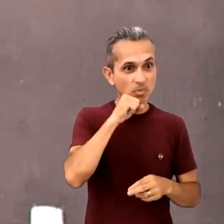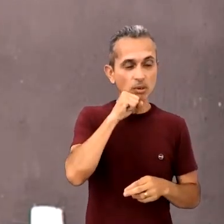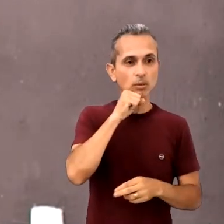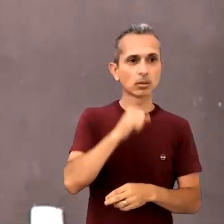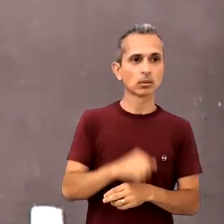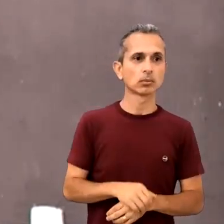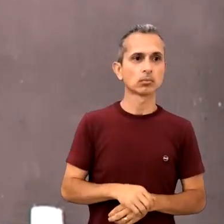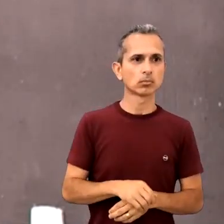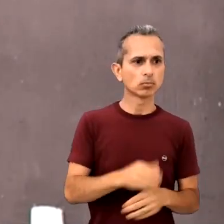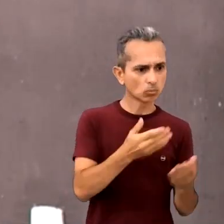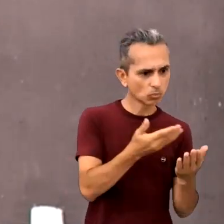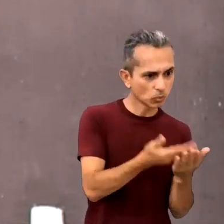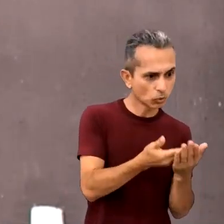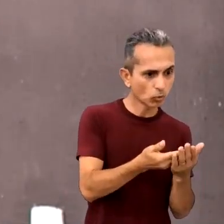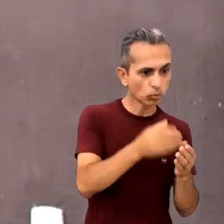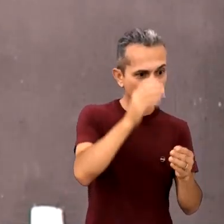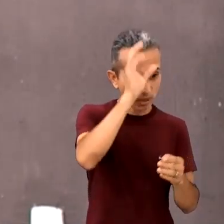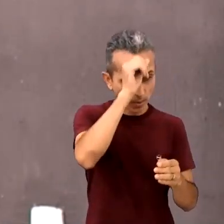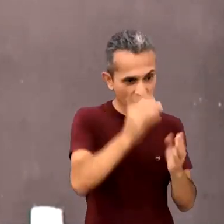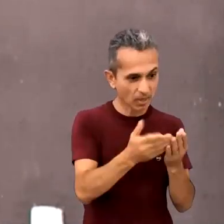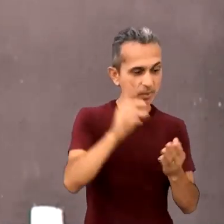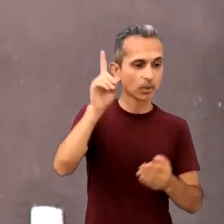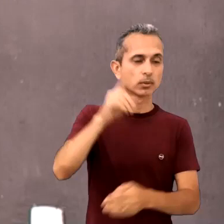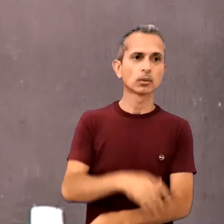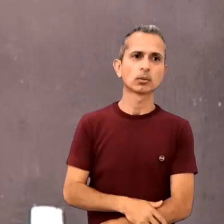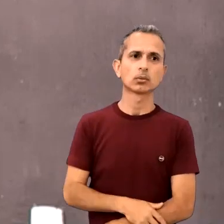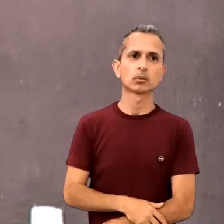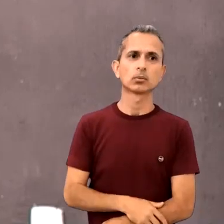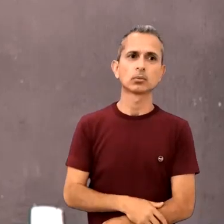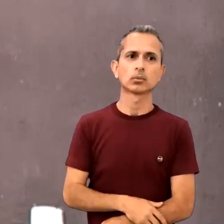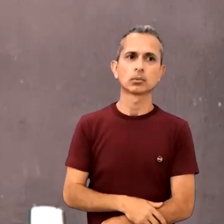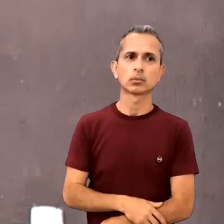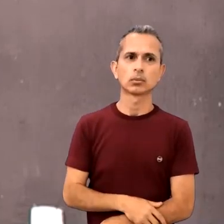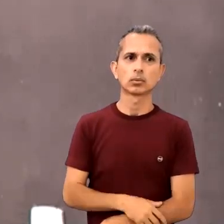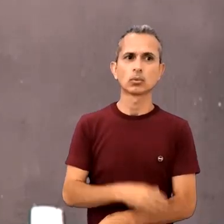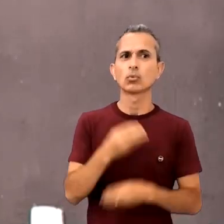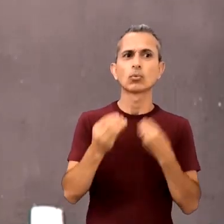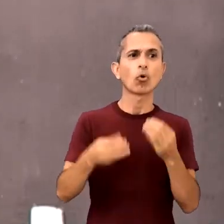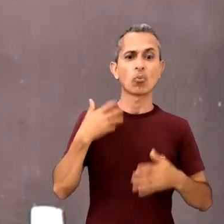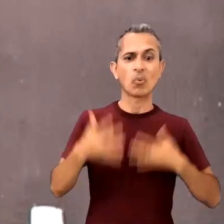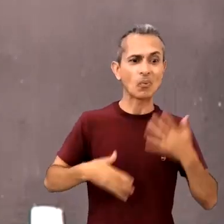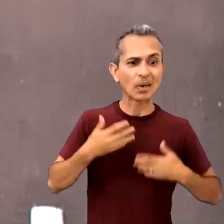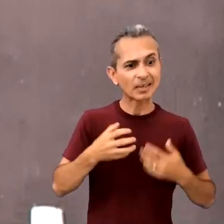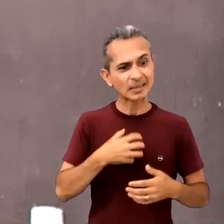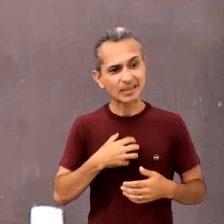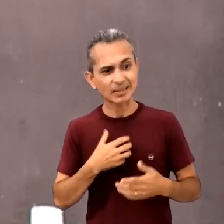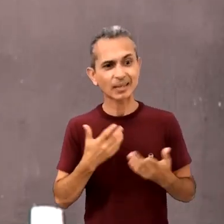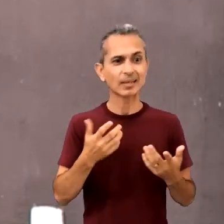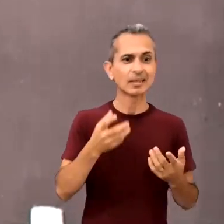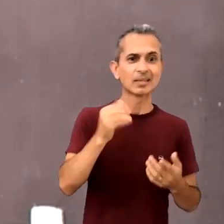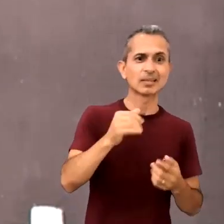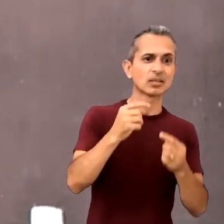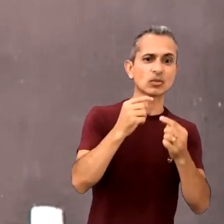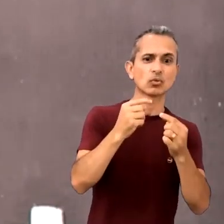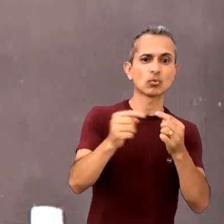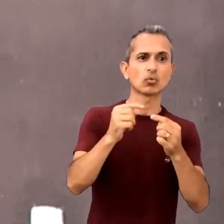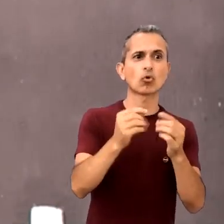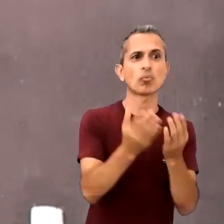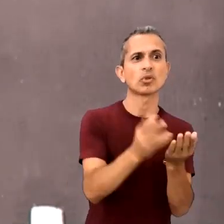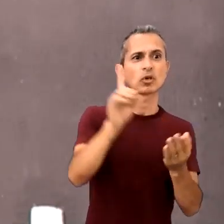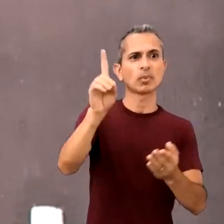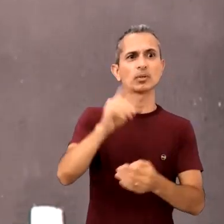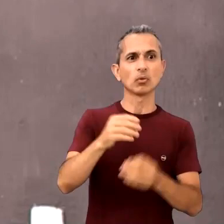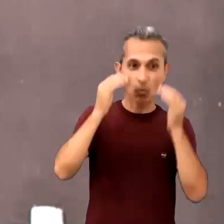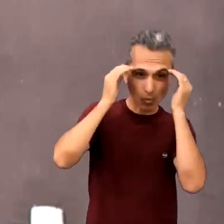ouça a palavra, porque não existe alegria proveniente de desobediência. Não existe alegria proveniente